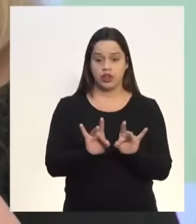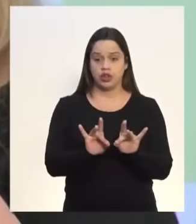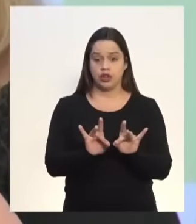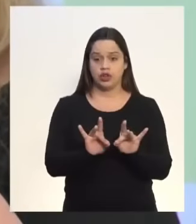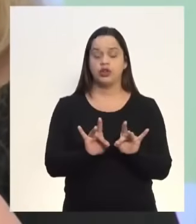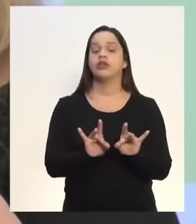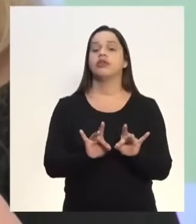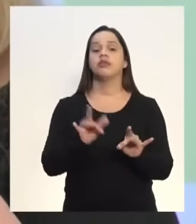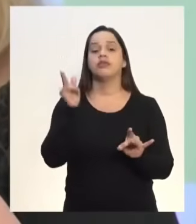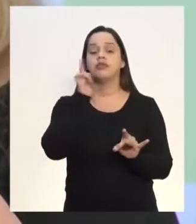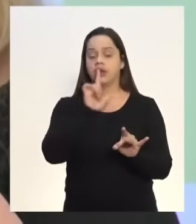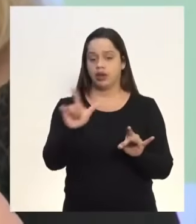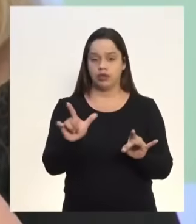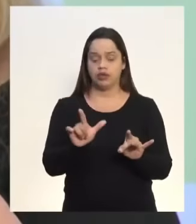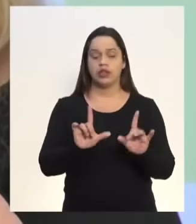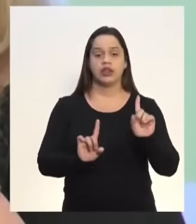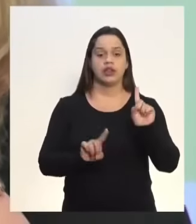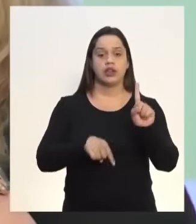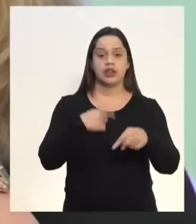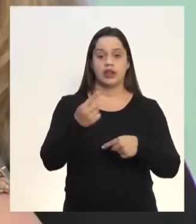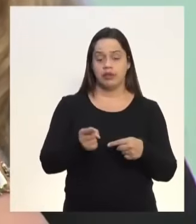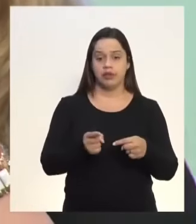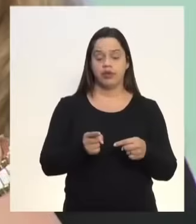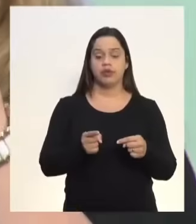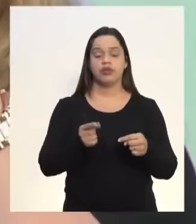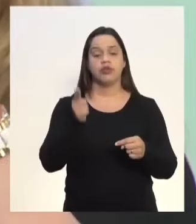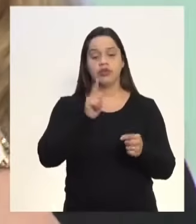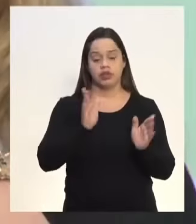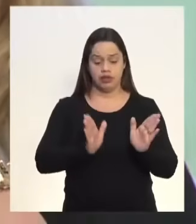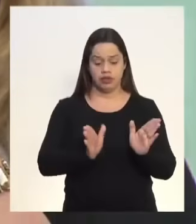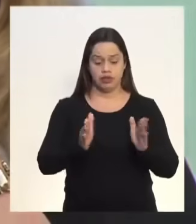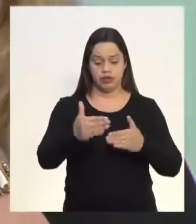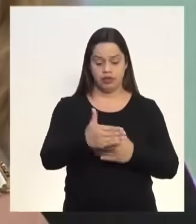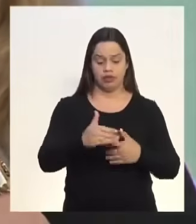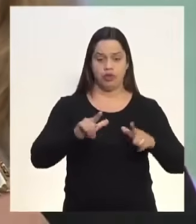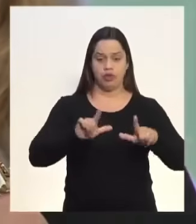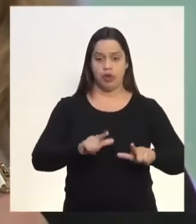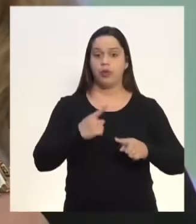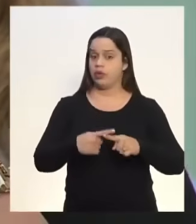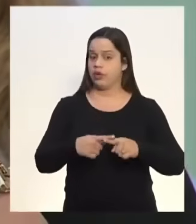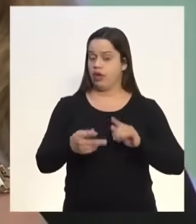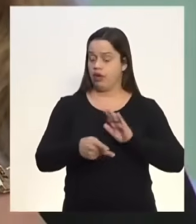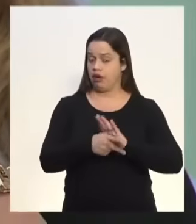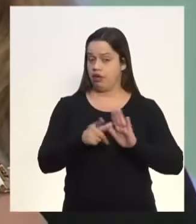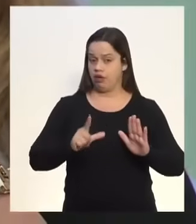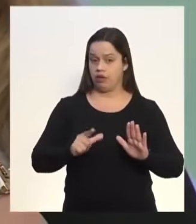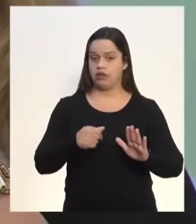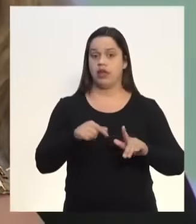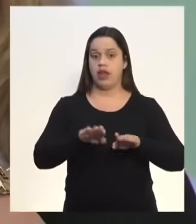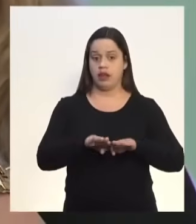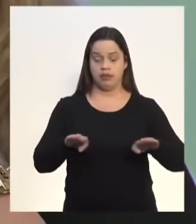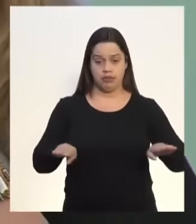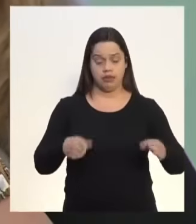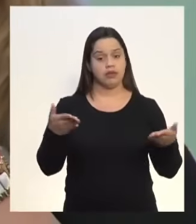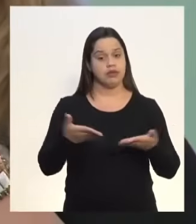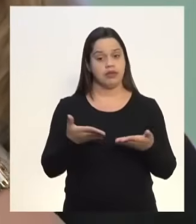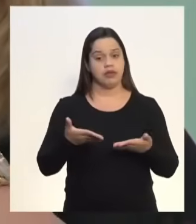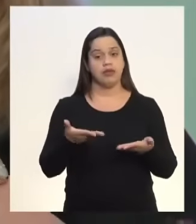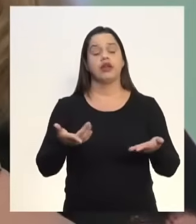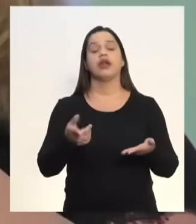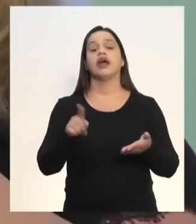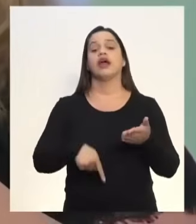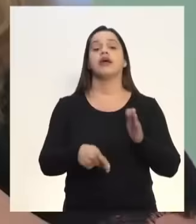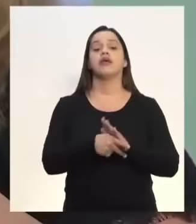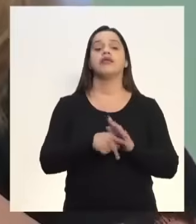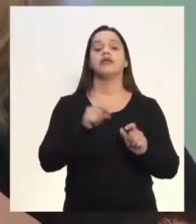gente usa para poder dobrar, colar e deixar o que era um plano, nesse caso é um cubo,